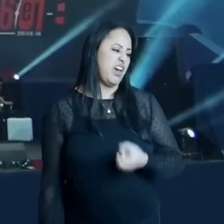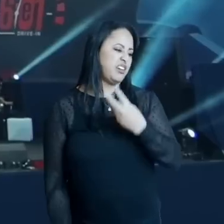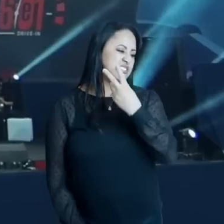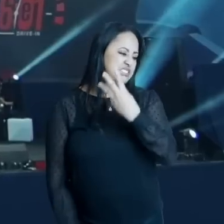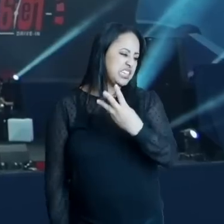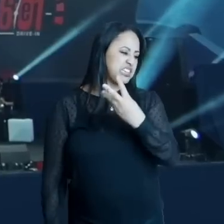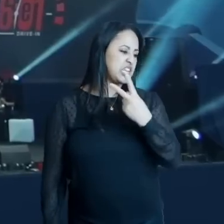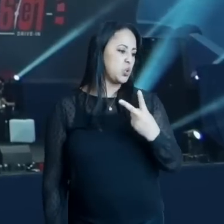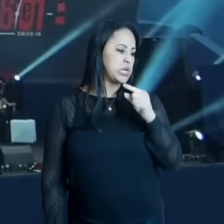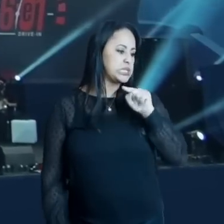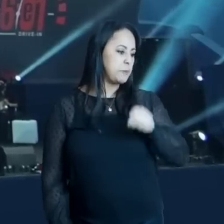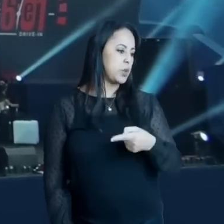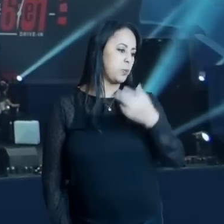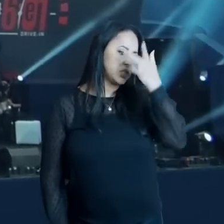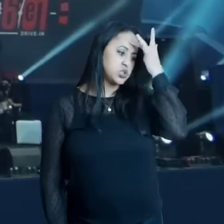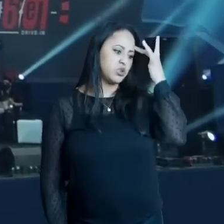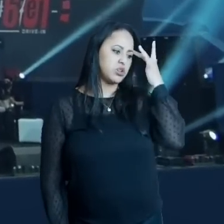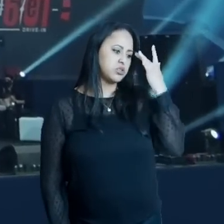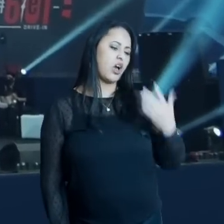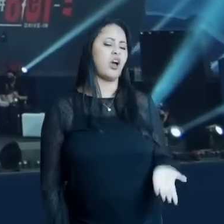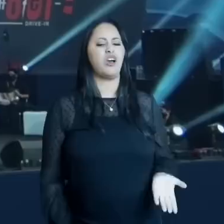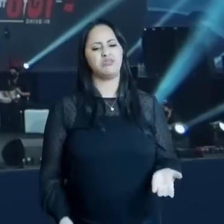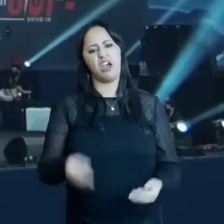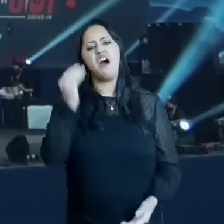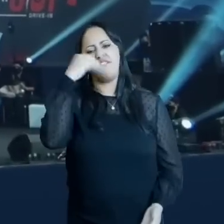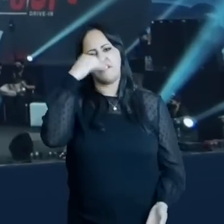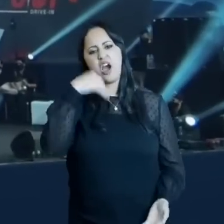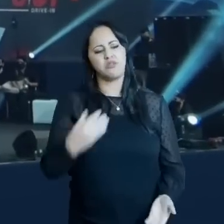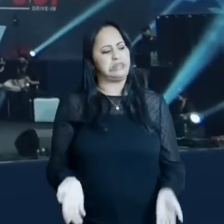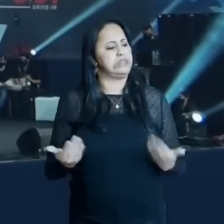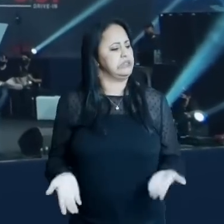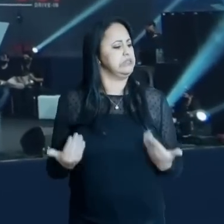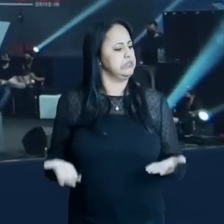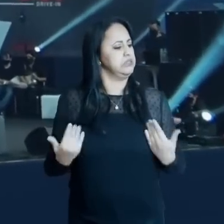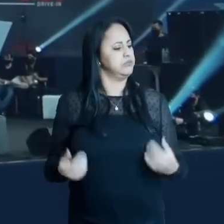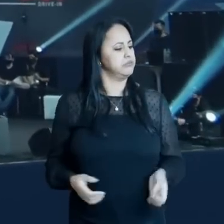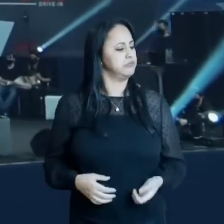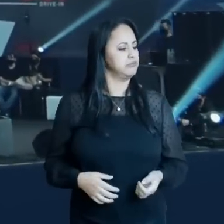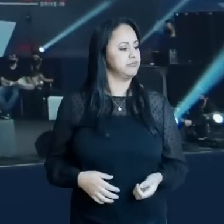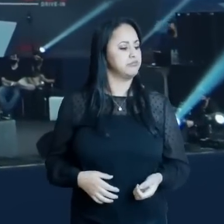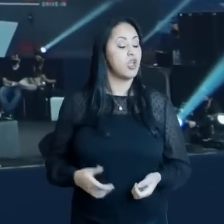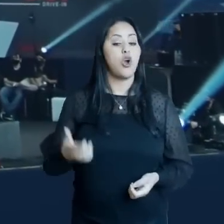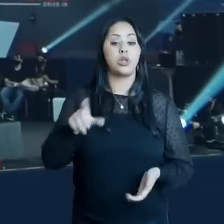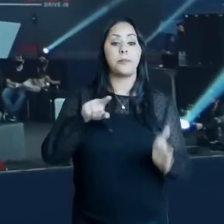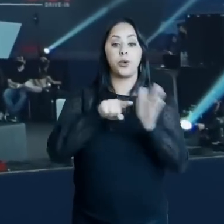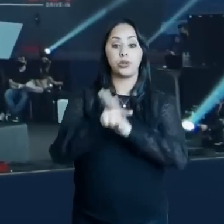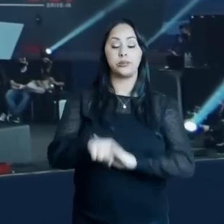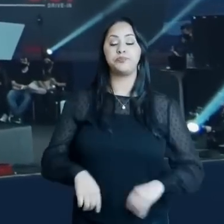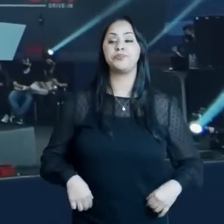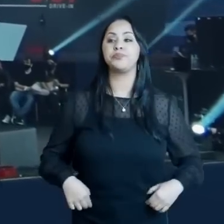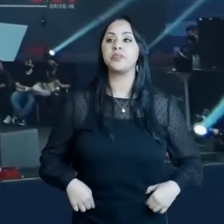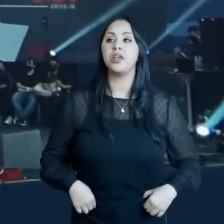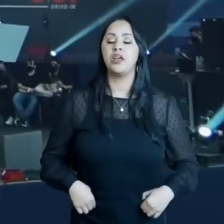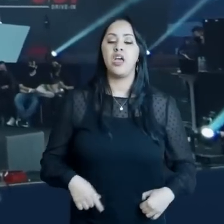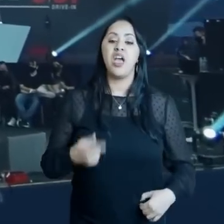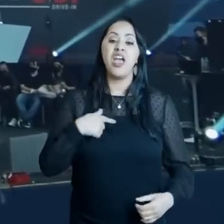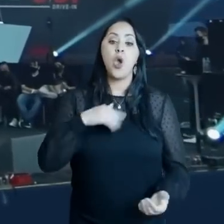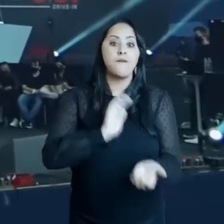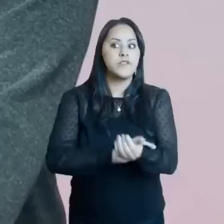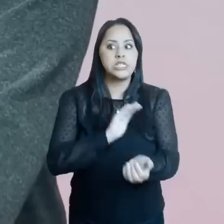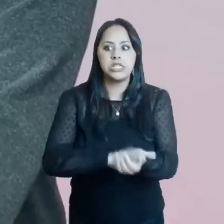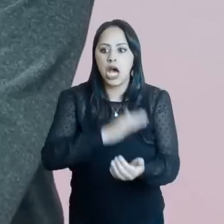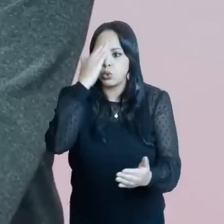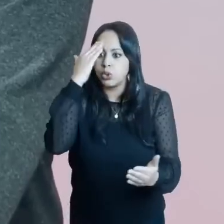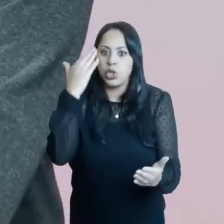tá fraco, tá fraco, tá fraco. Bora subir esse número, turma. Samuel Wesley Kaiser. Kaiser, estou viciado em